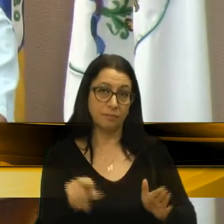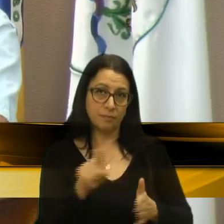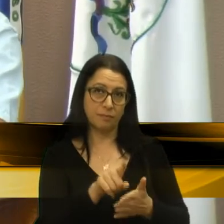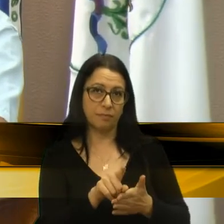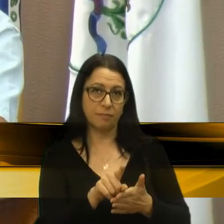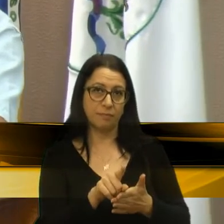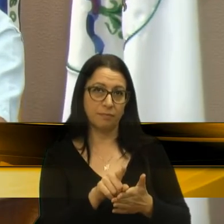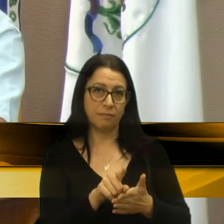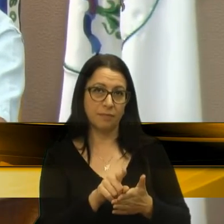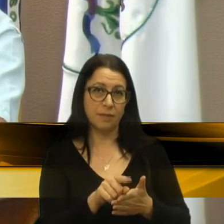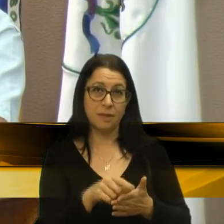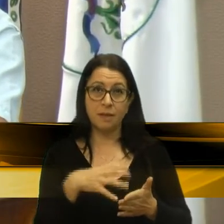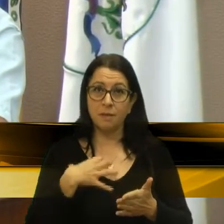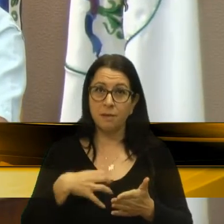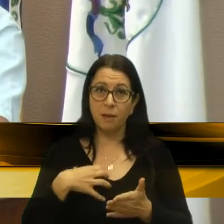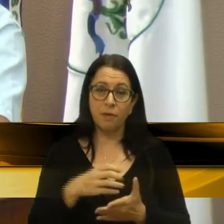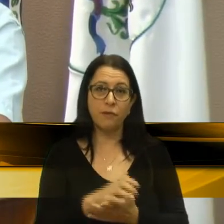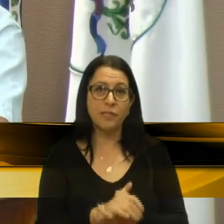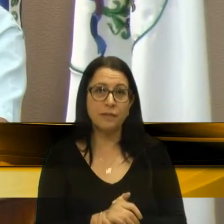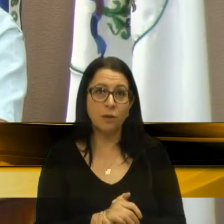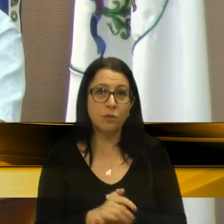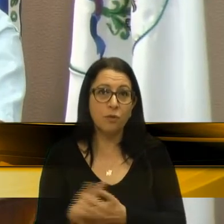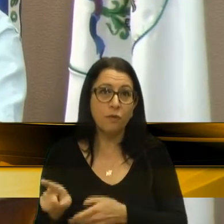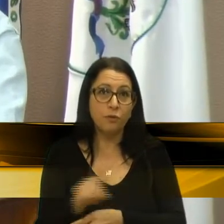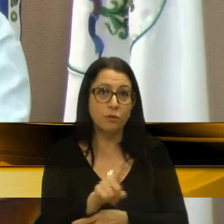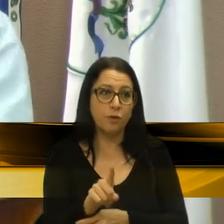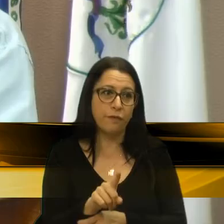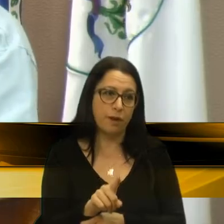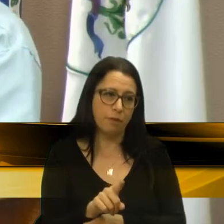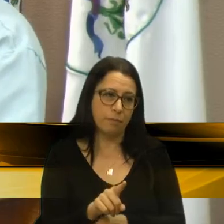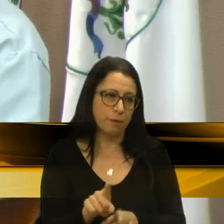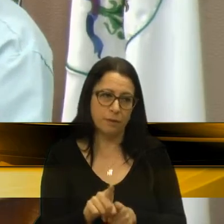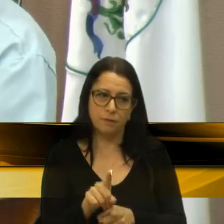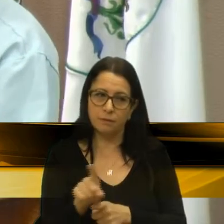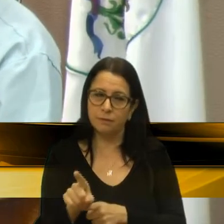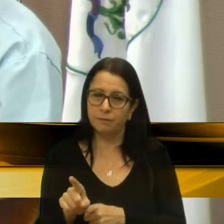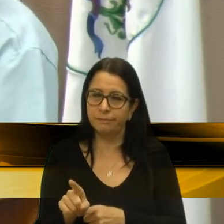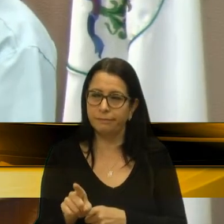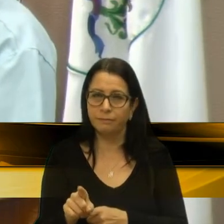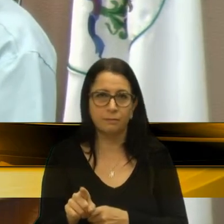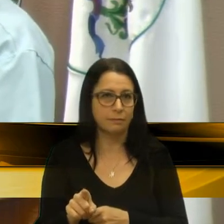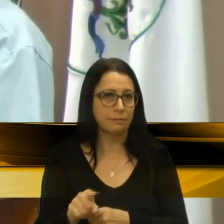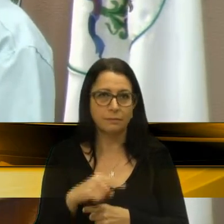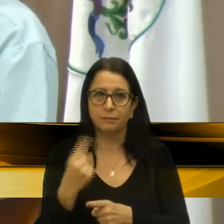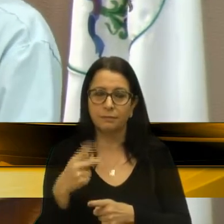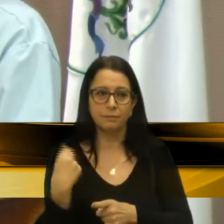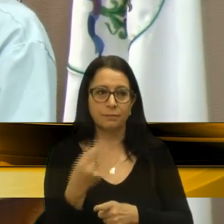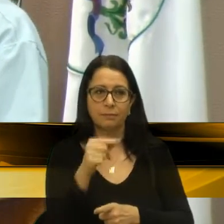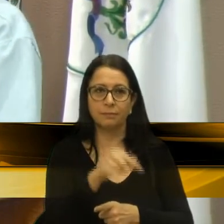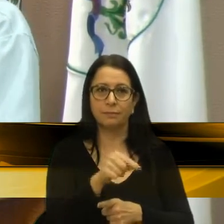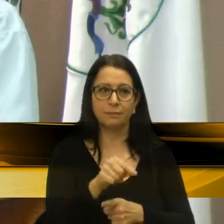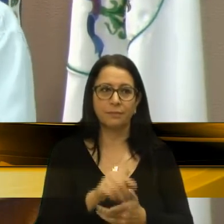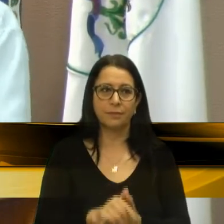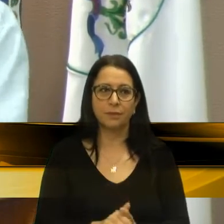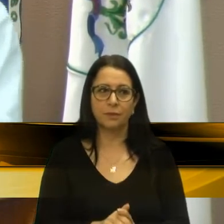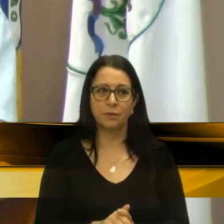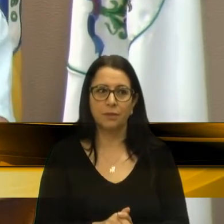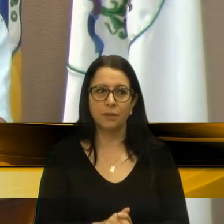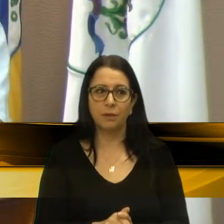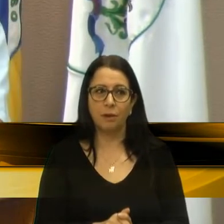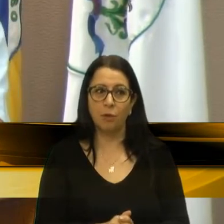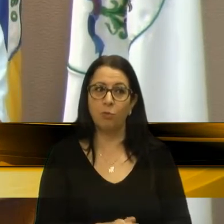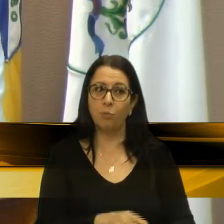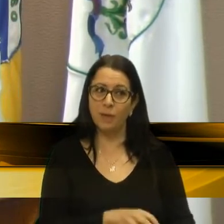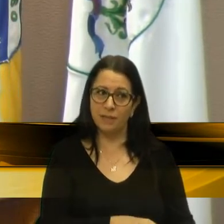indignada com essa questão esses nossos políticos muitas vezes representantes nossa aqui eles vêm aqui caí de paraquedas só